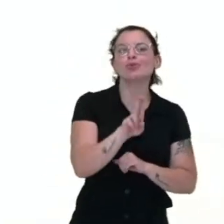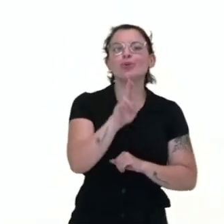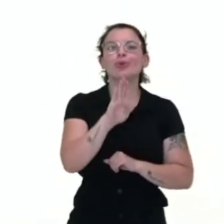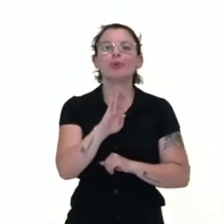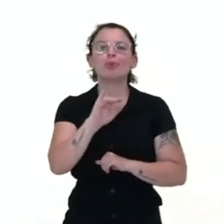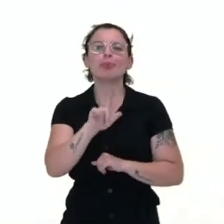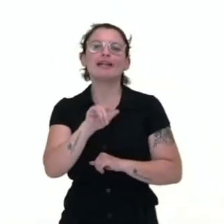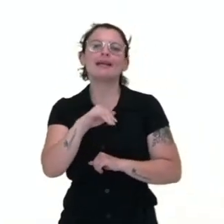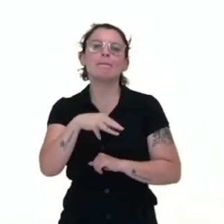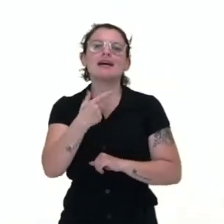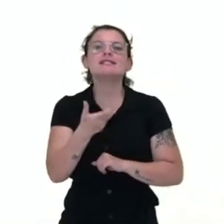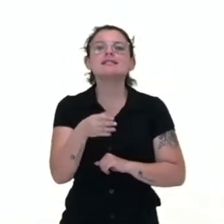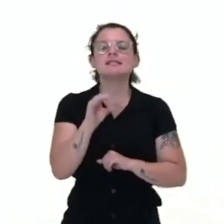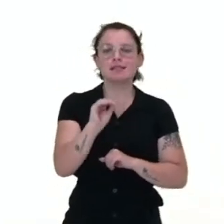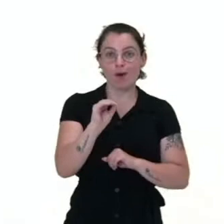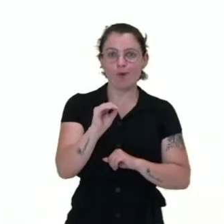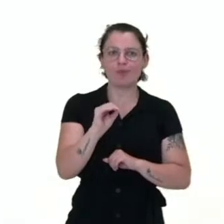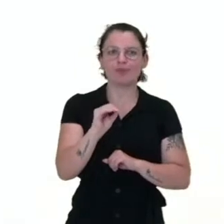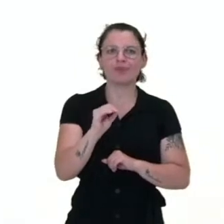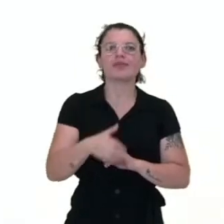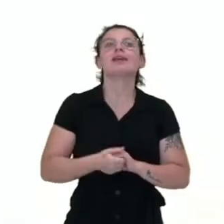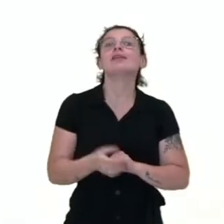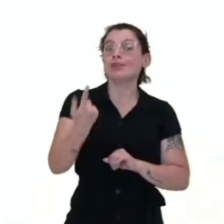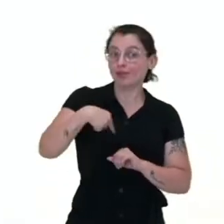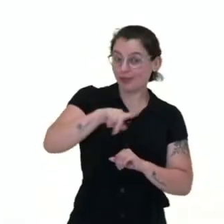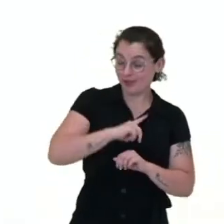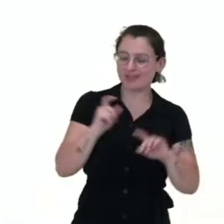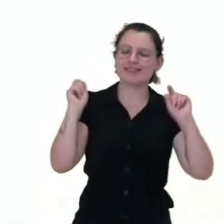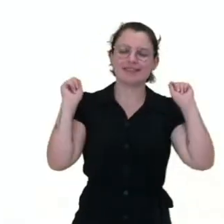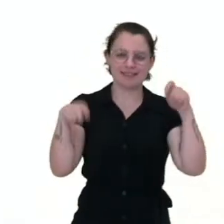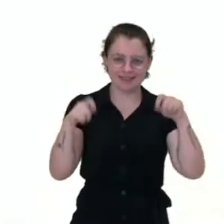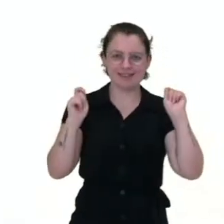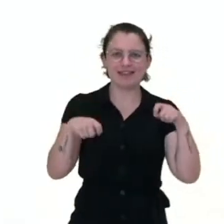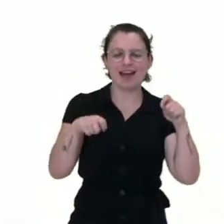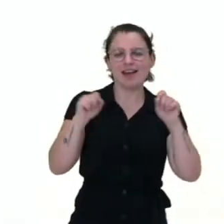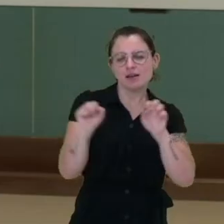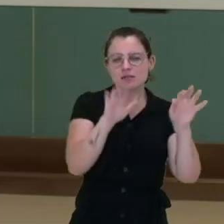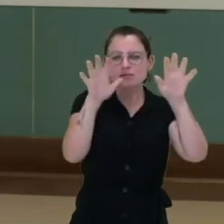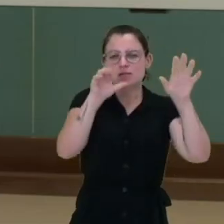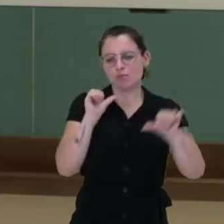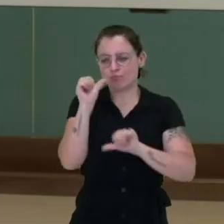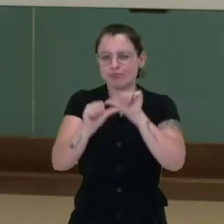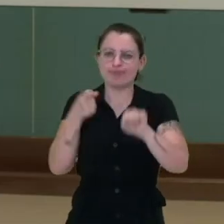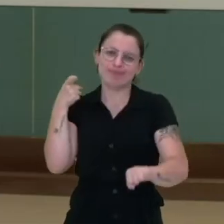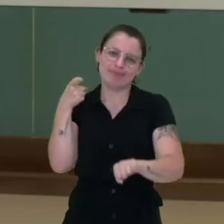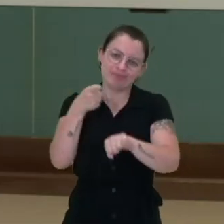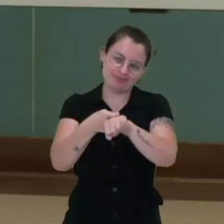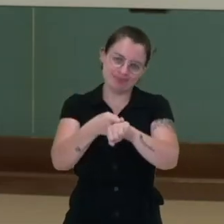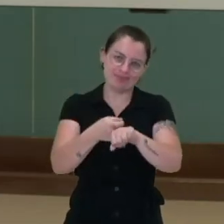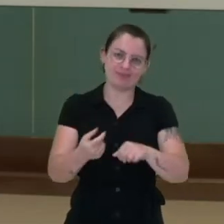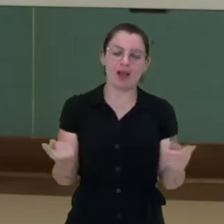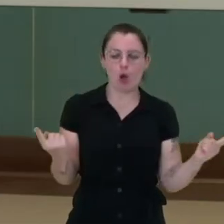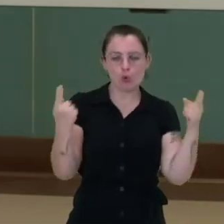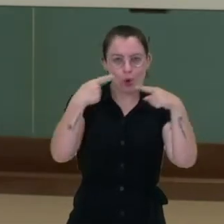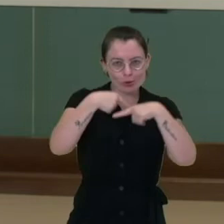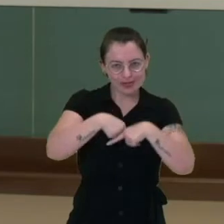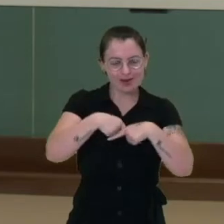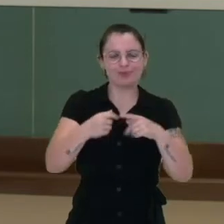sublimação, porque eu posso ter a passagem do gasoso para o sólido, né? Fazer o processo ao